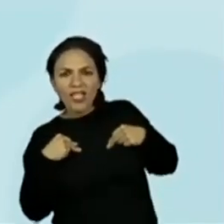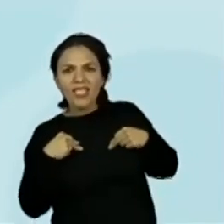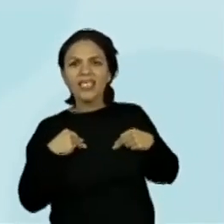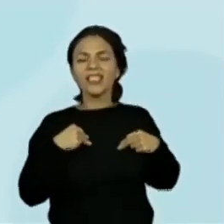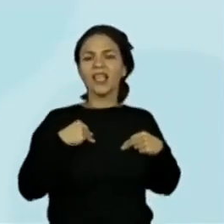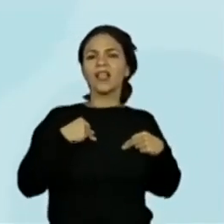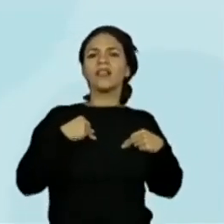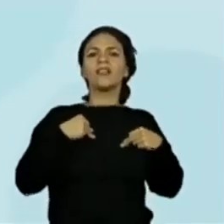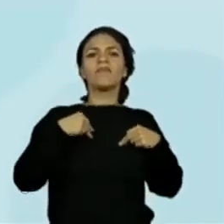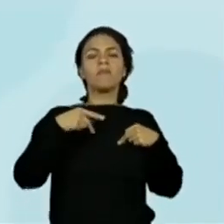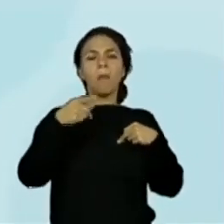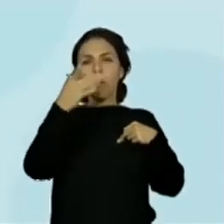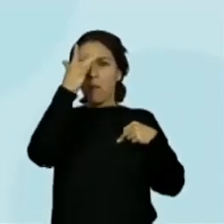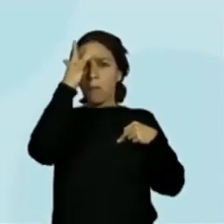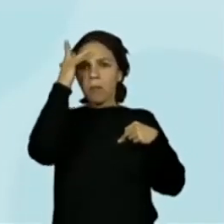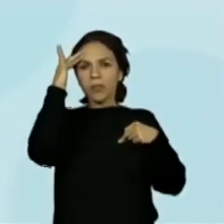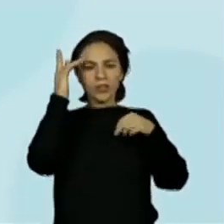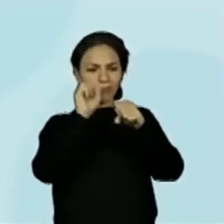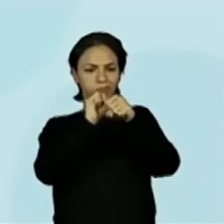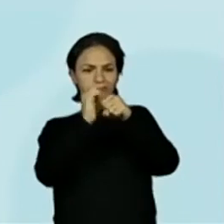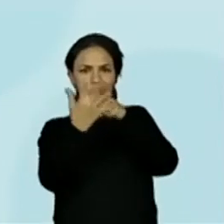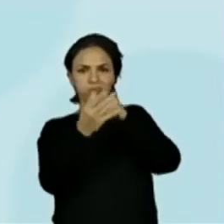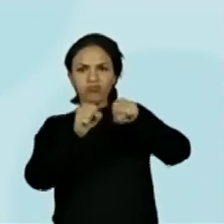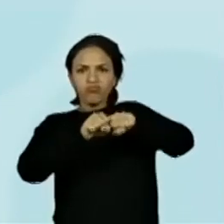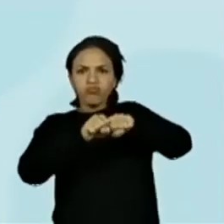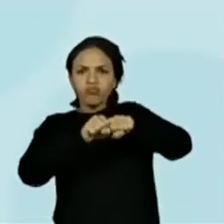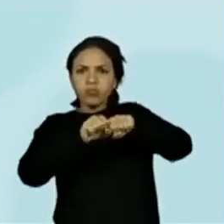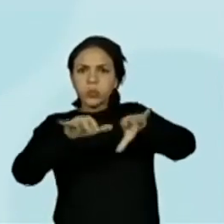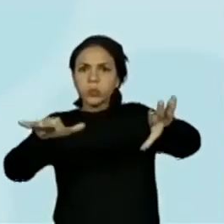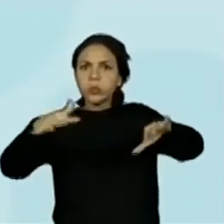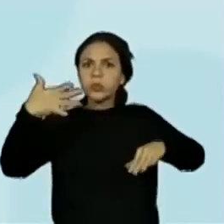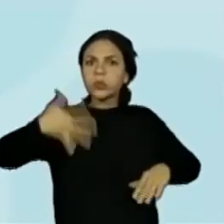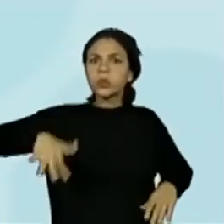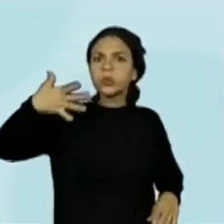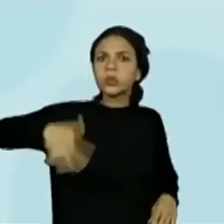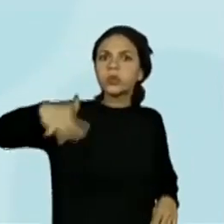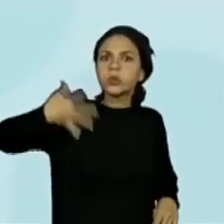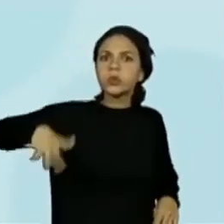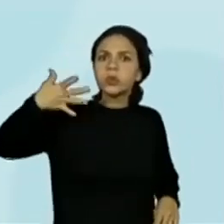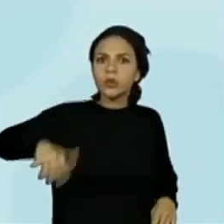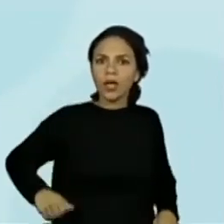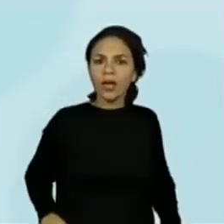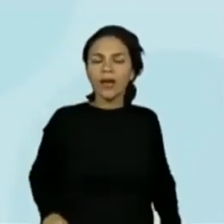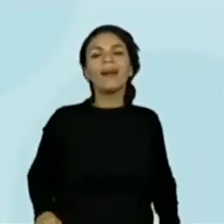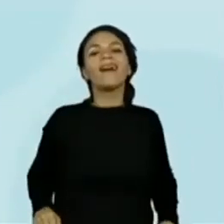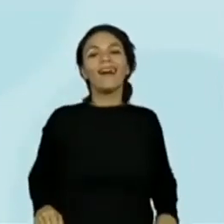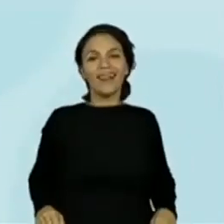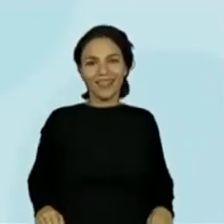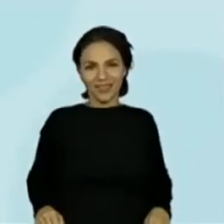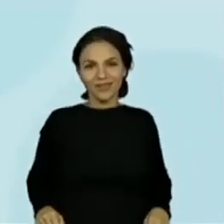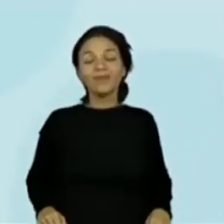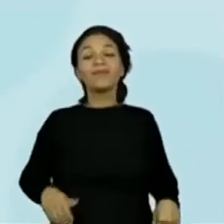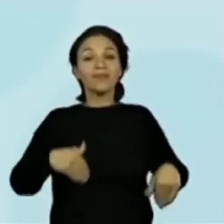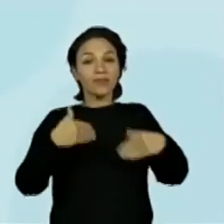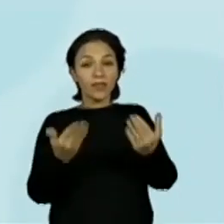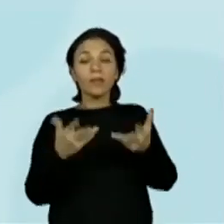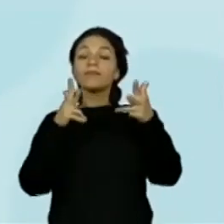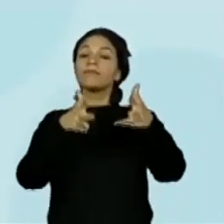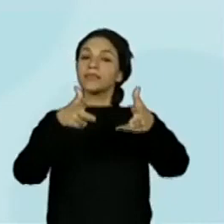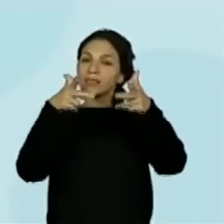de contaminados aumenta a cada dia. Aqui, ó, a gente pode perceber